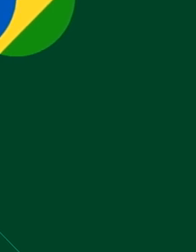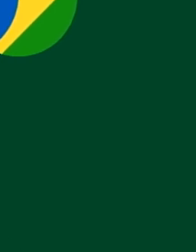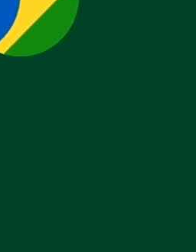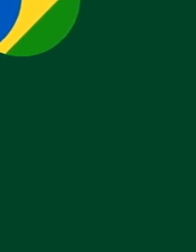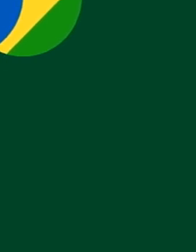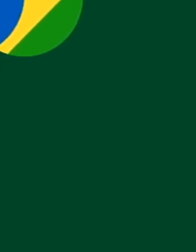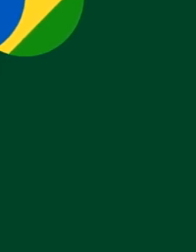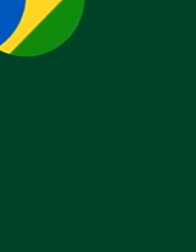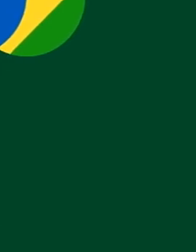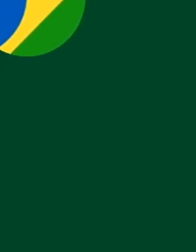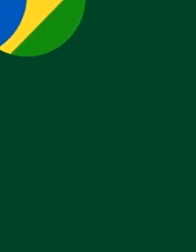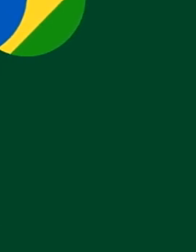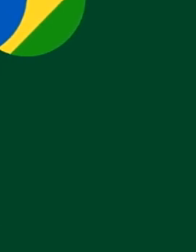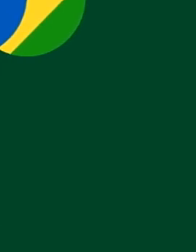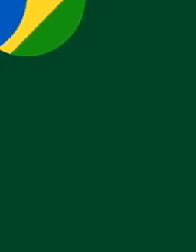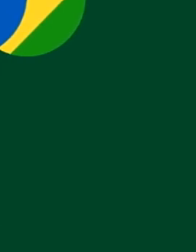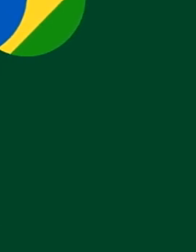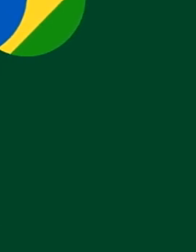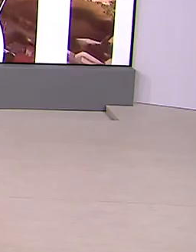Saúde.